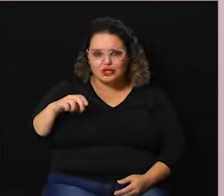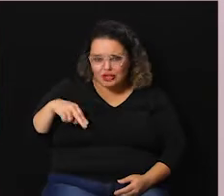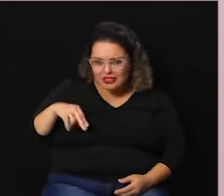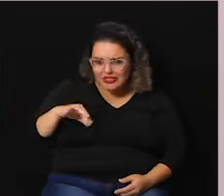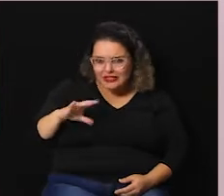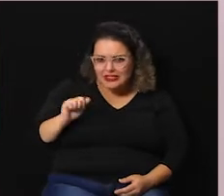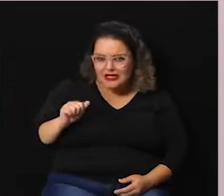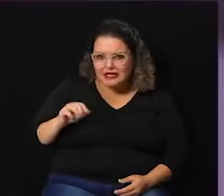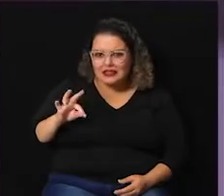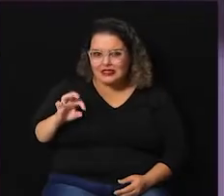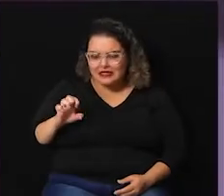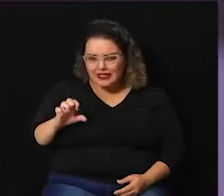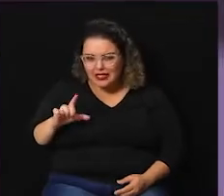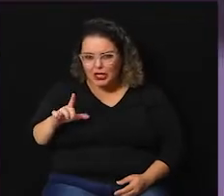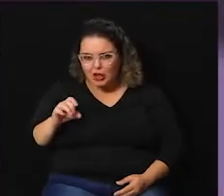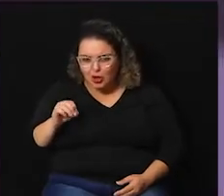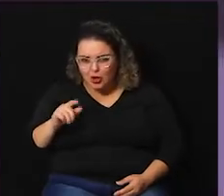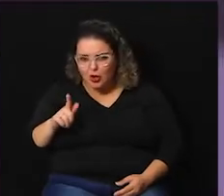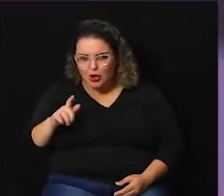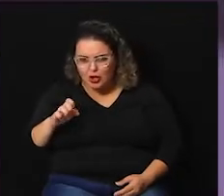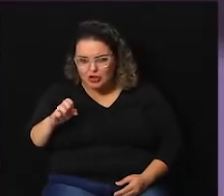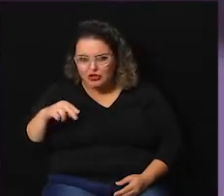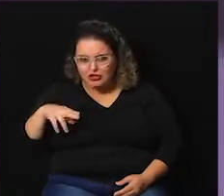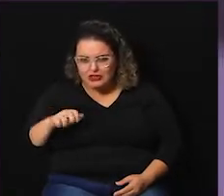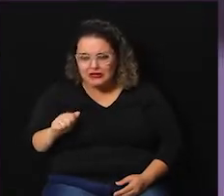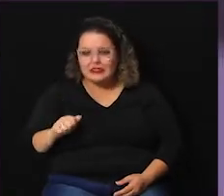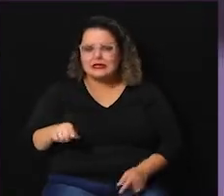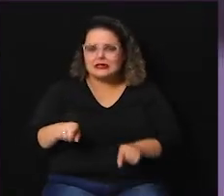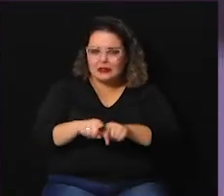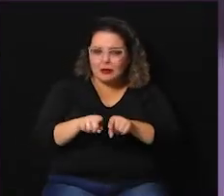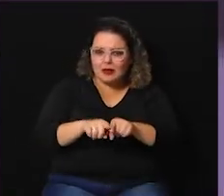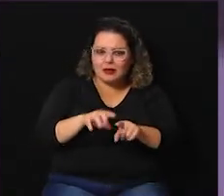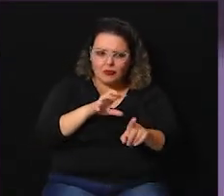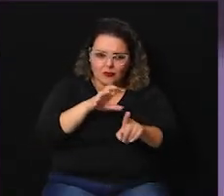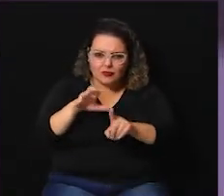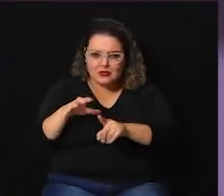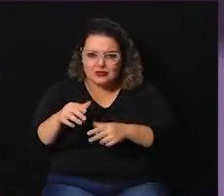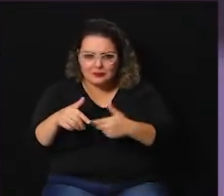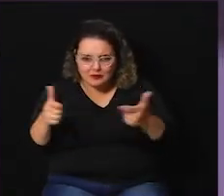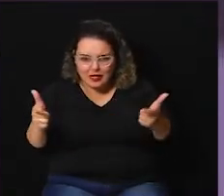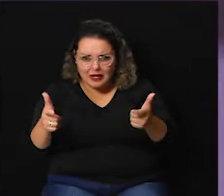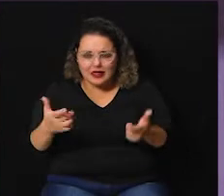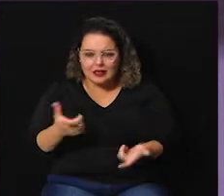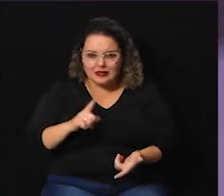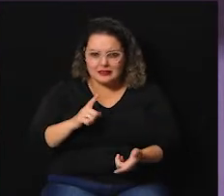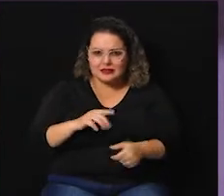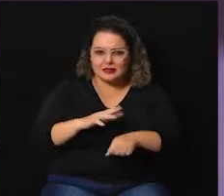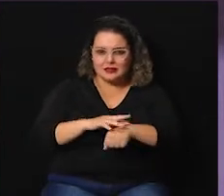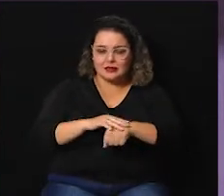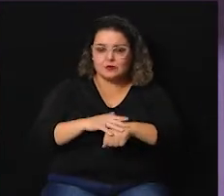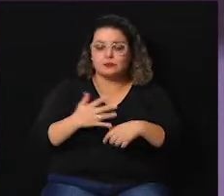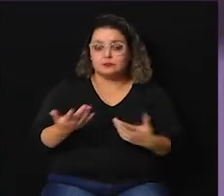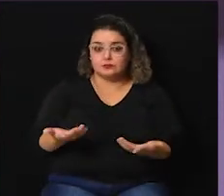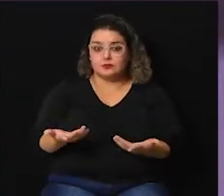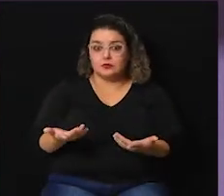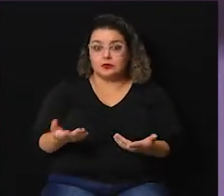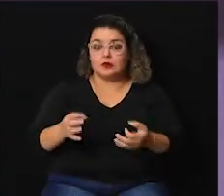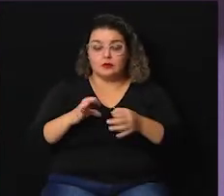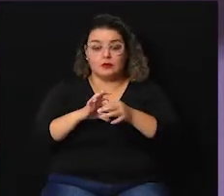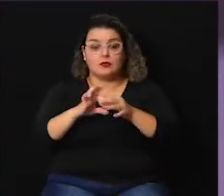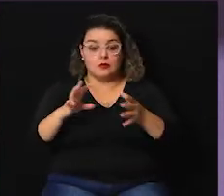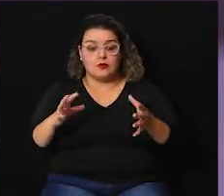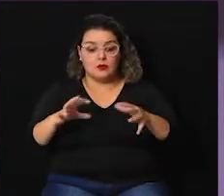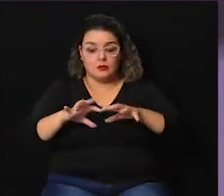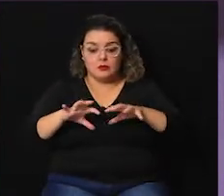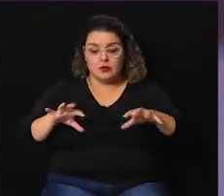telógeno também. Estava lá como as principais que mais afetam, é isso, doutor? Eu vou me permitir, então, fazer